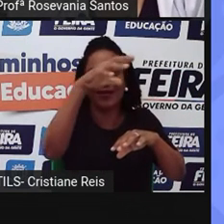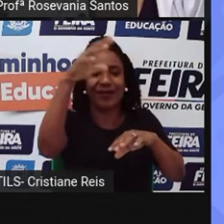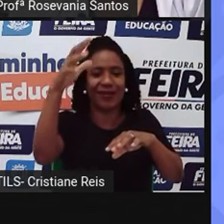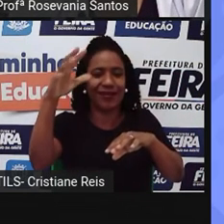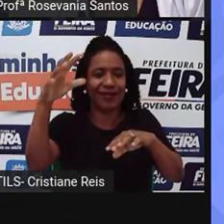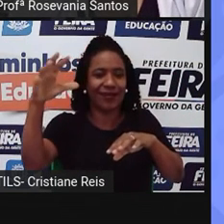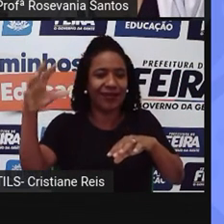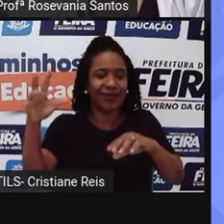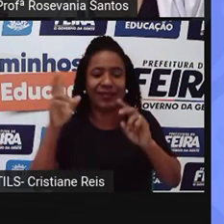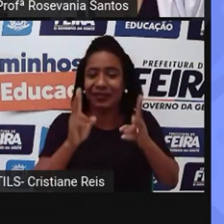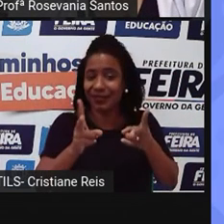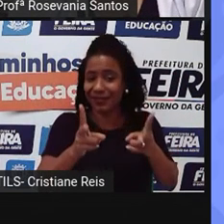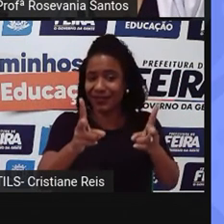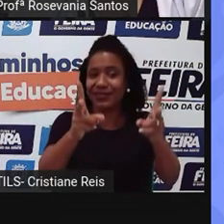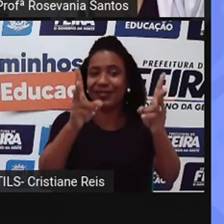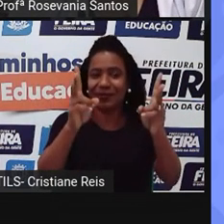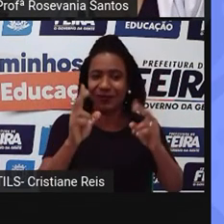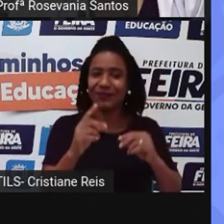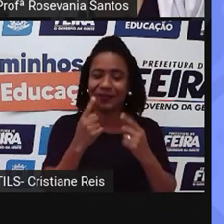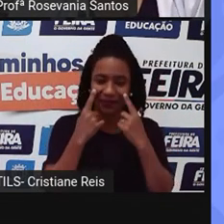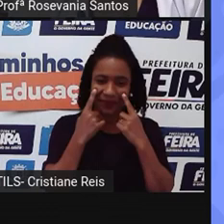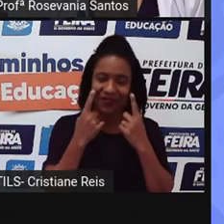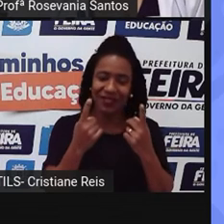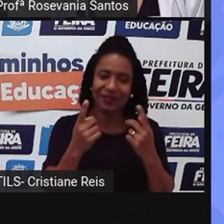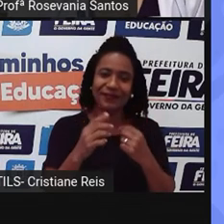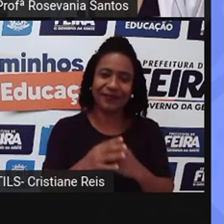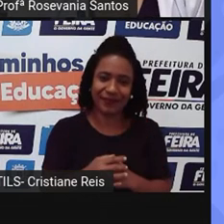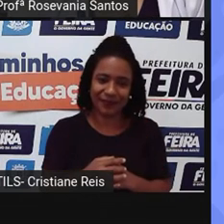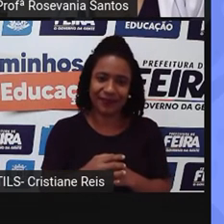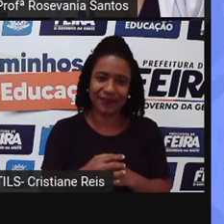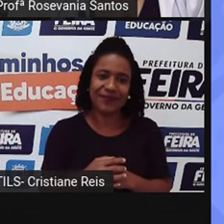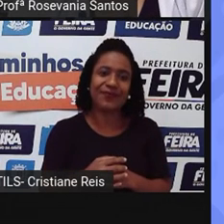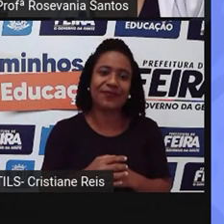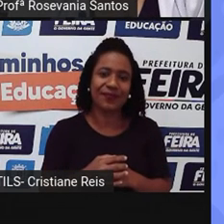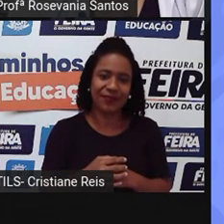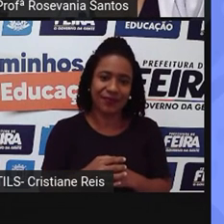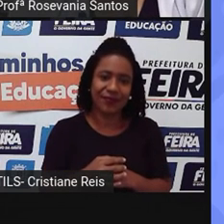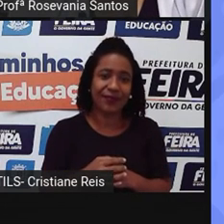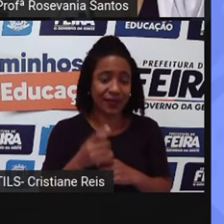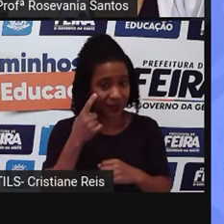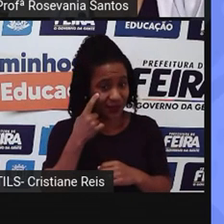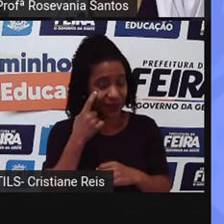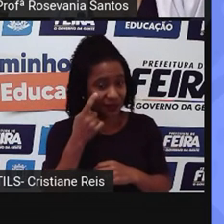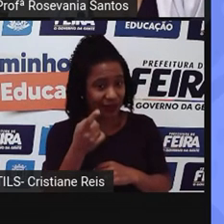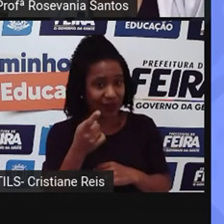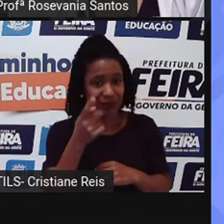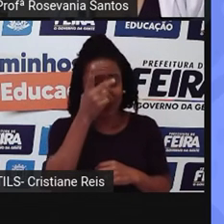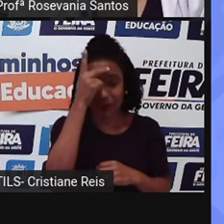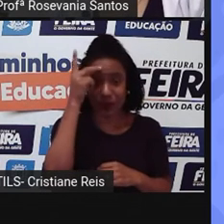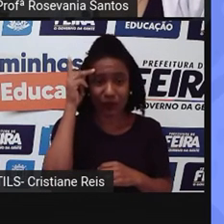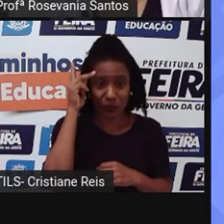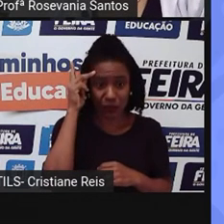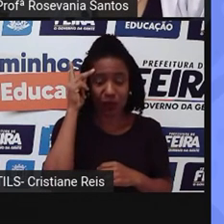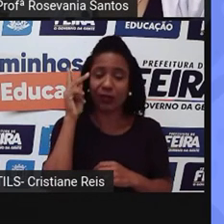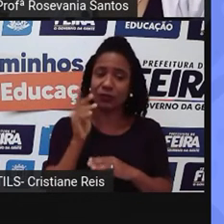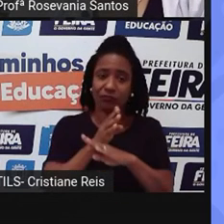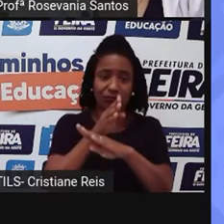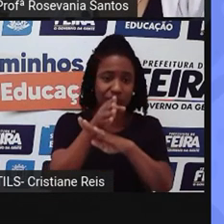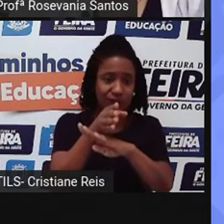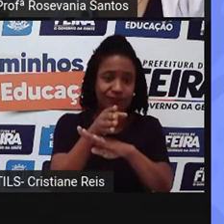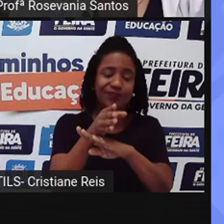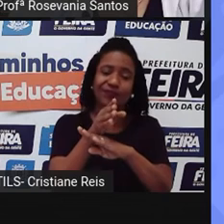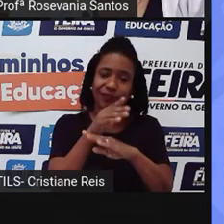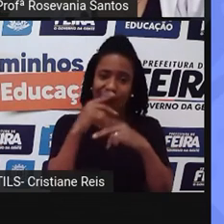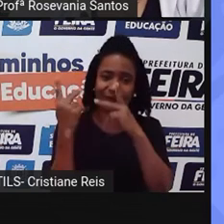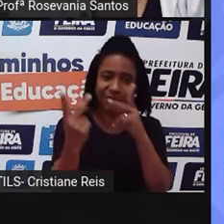esse espacinho que vocês observarem. É claro que já tem atuação do homem no espaço, mas é o continente